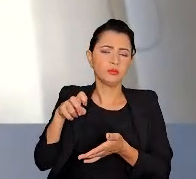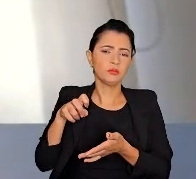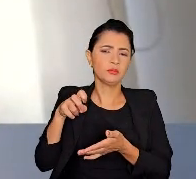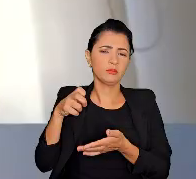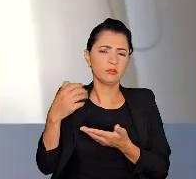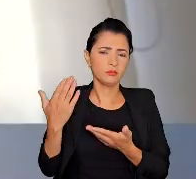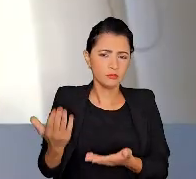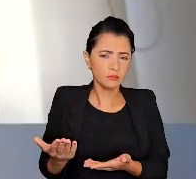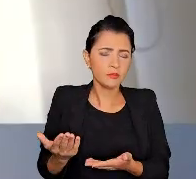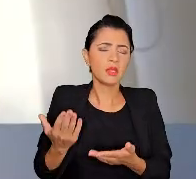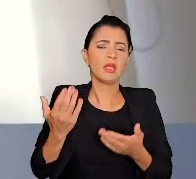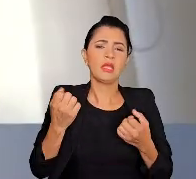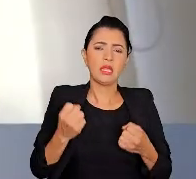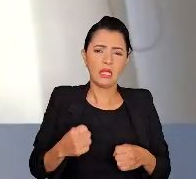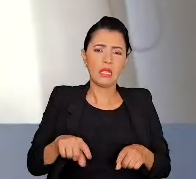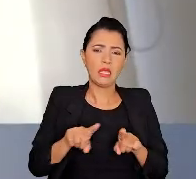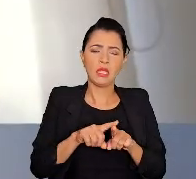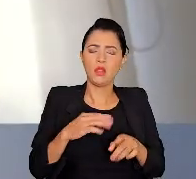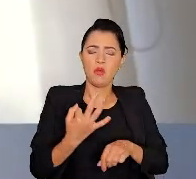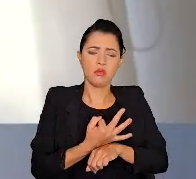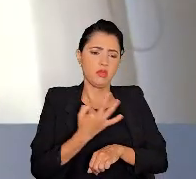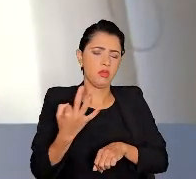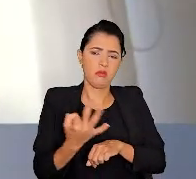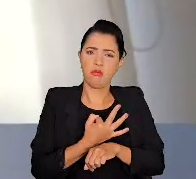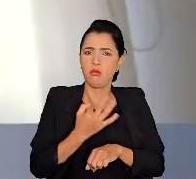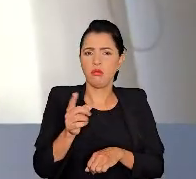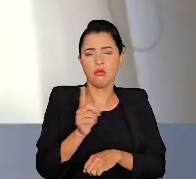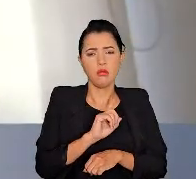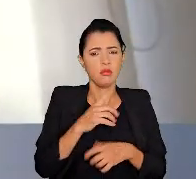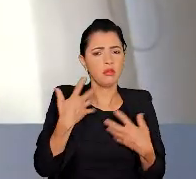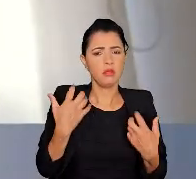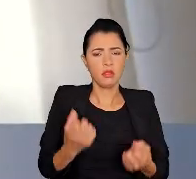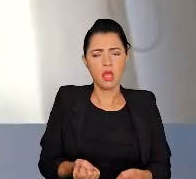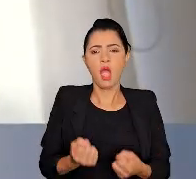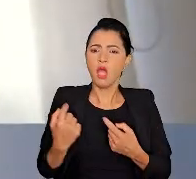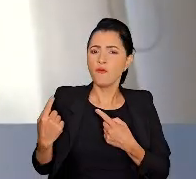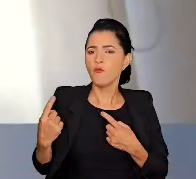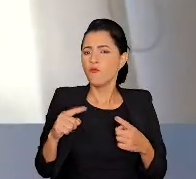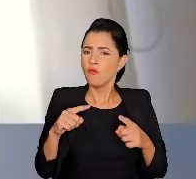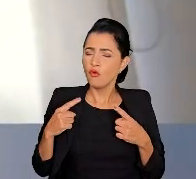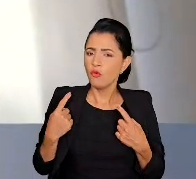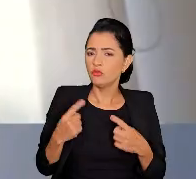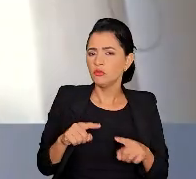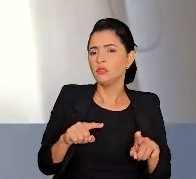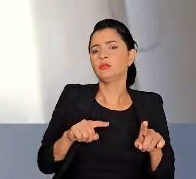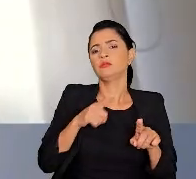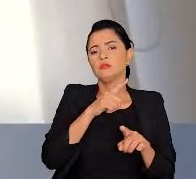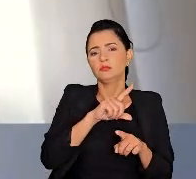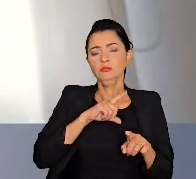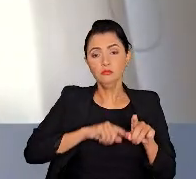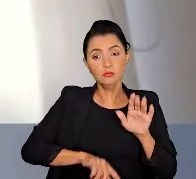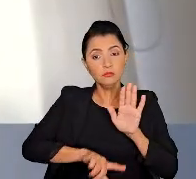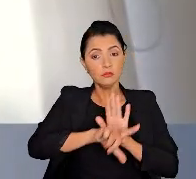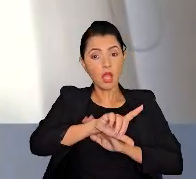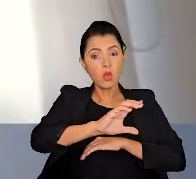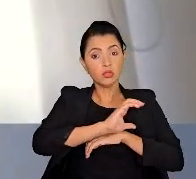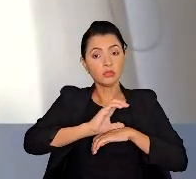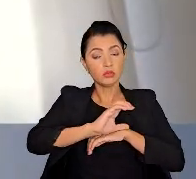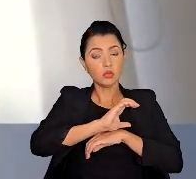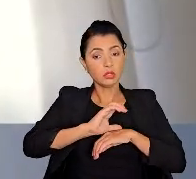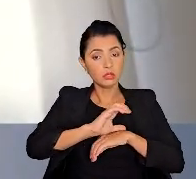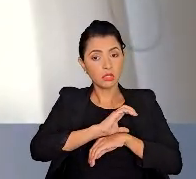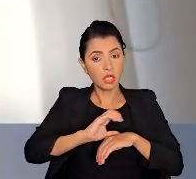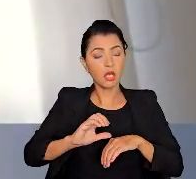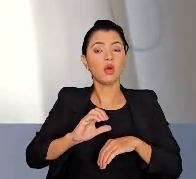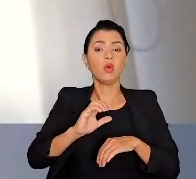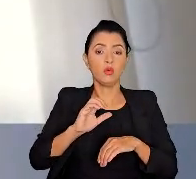de densa intolerabilidade, de sorte a afrontar o ordenamento infraconstitucional e constitucional